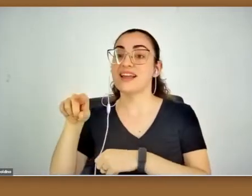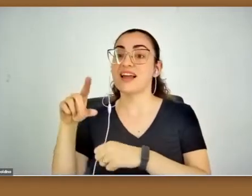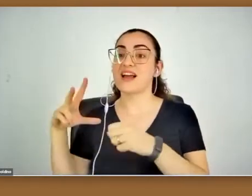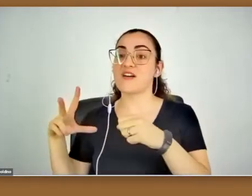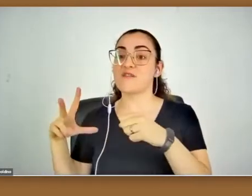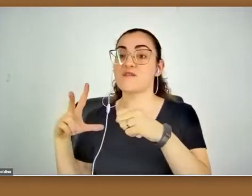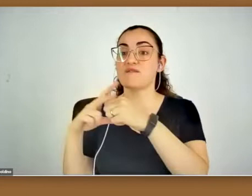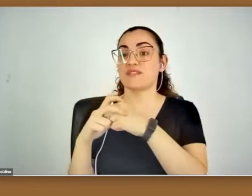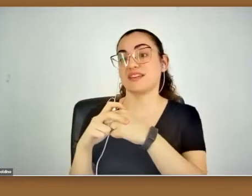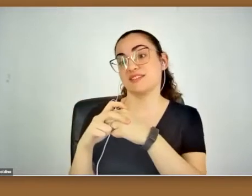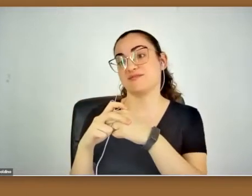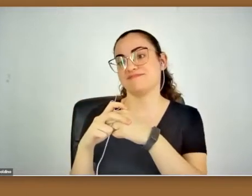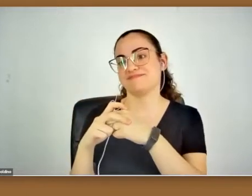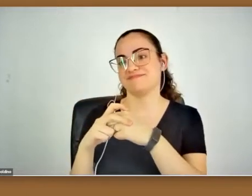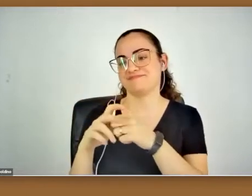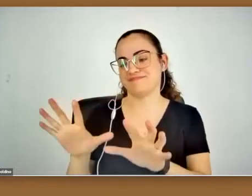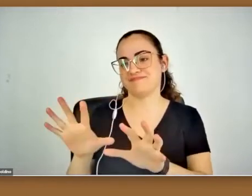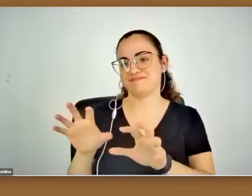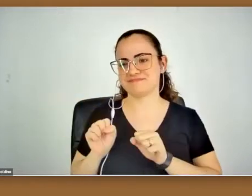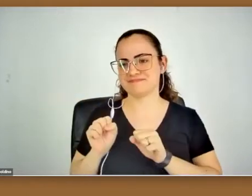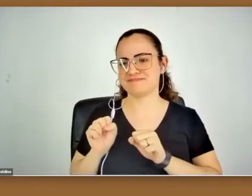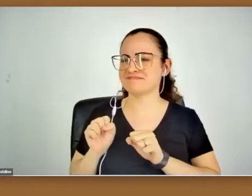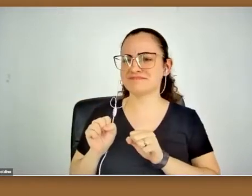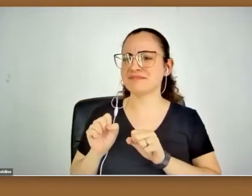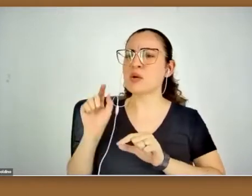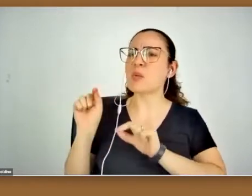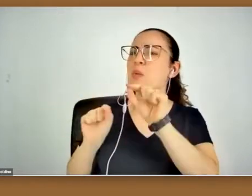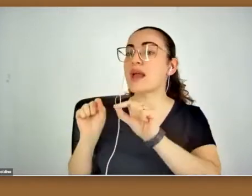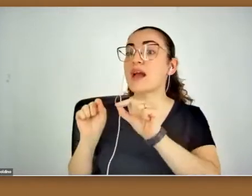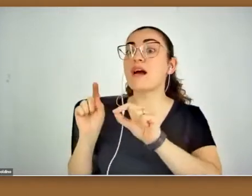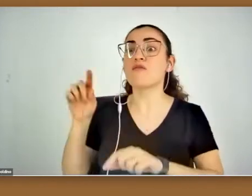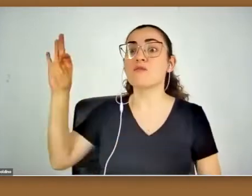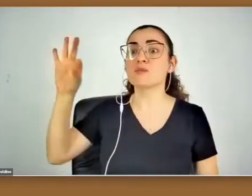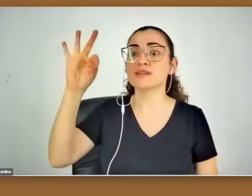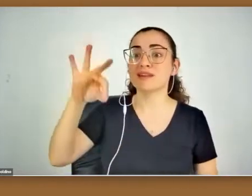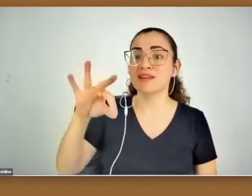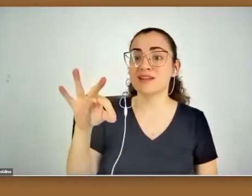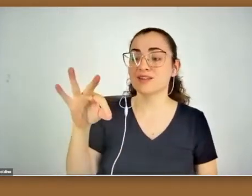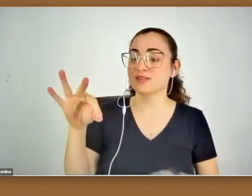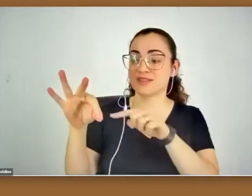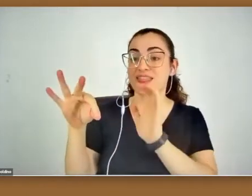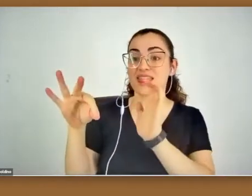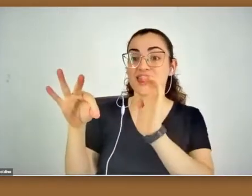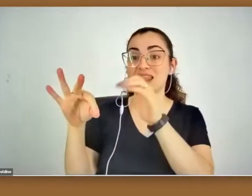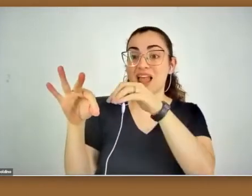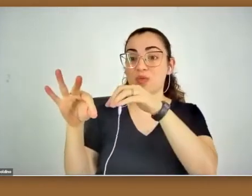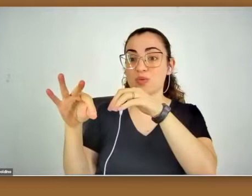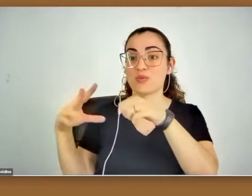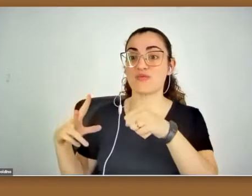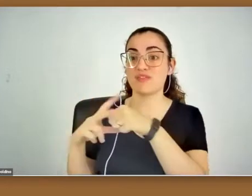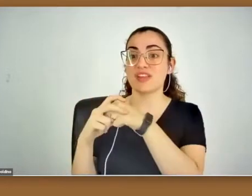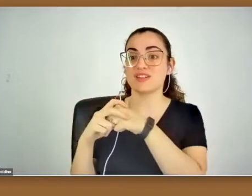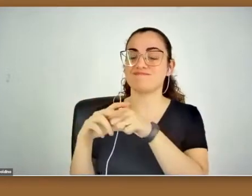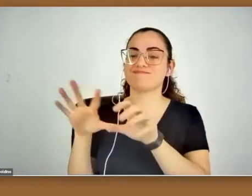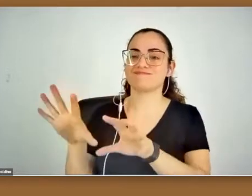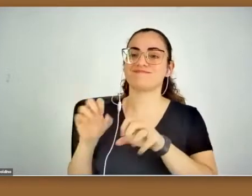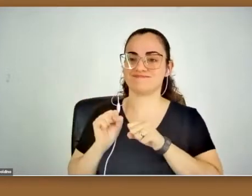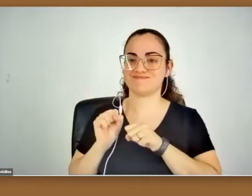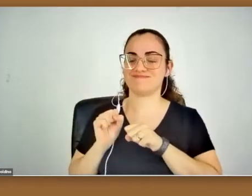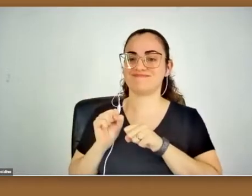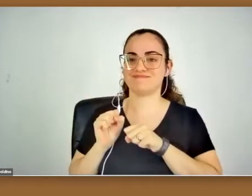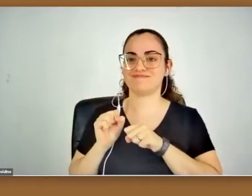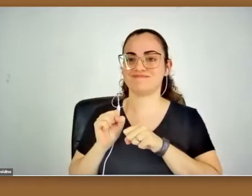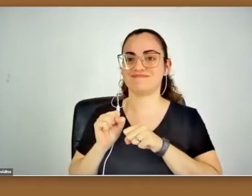transmitida por um artrópode, que no caso aqui que a gente está falando dos mosquitos, né? Então a gente tem outras doenças, né, que a gente